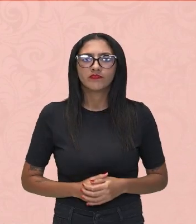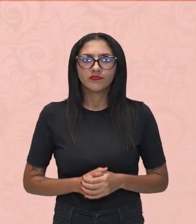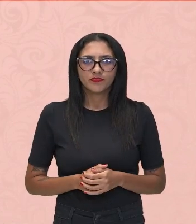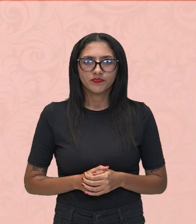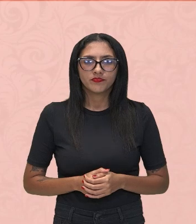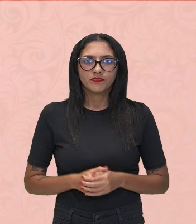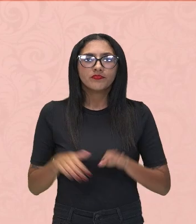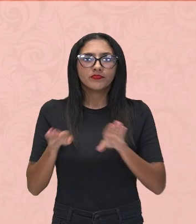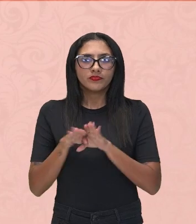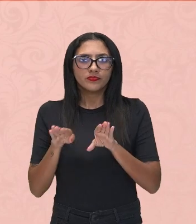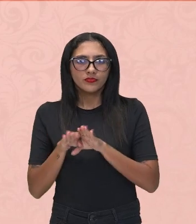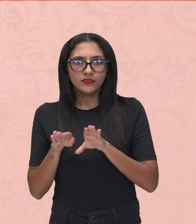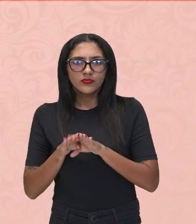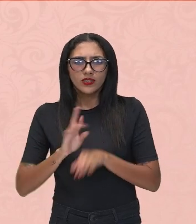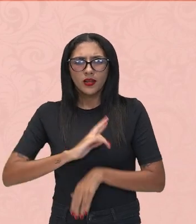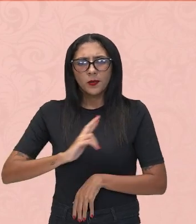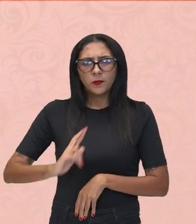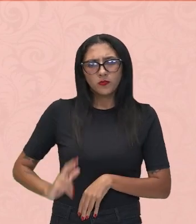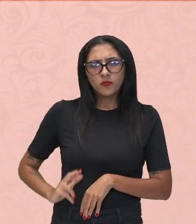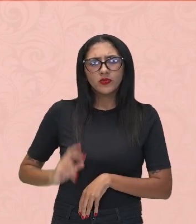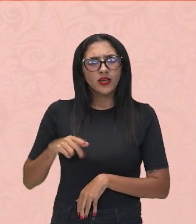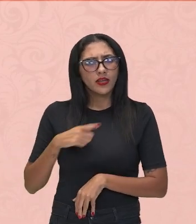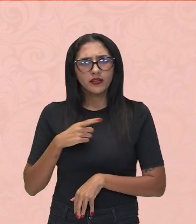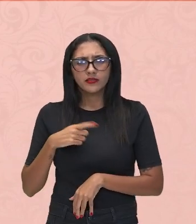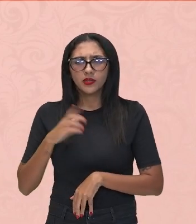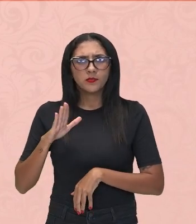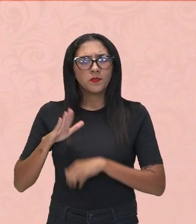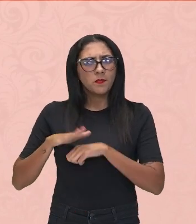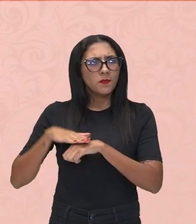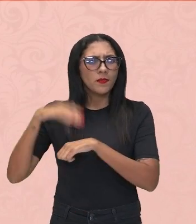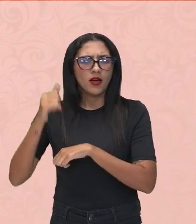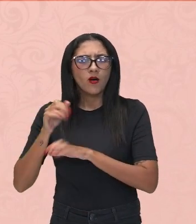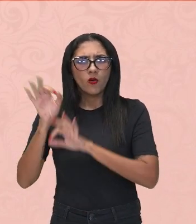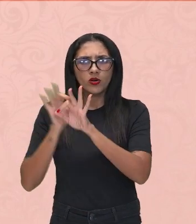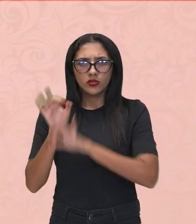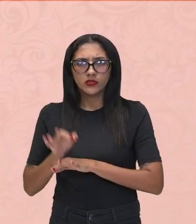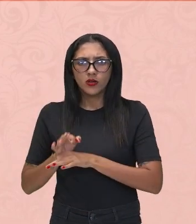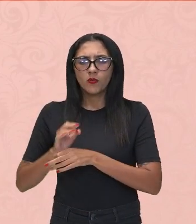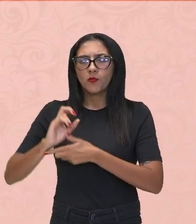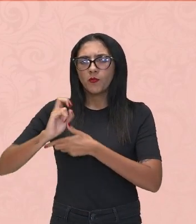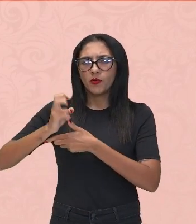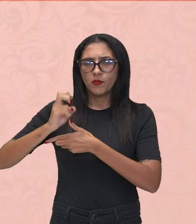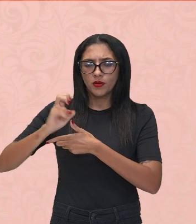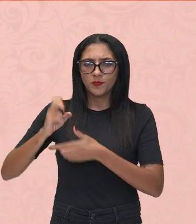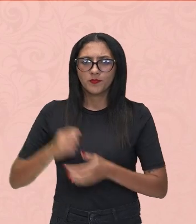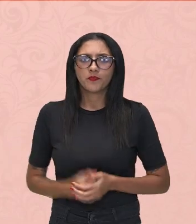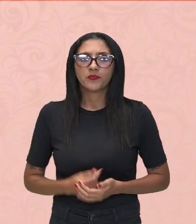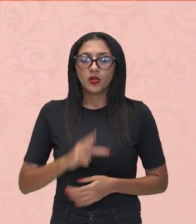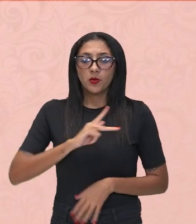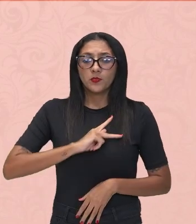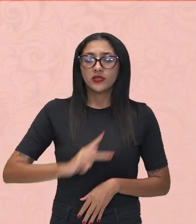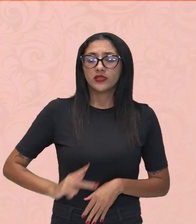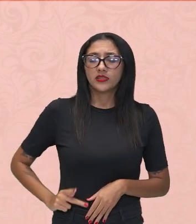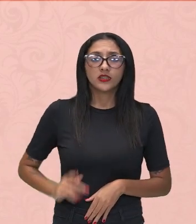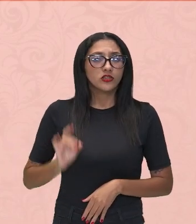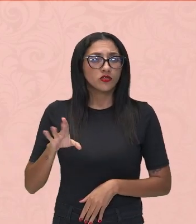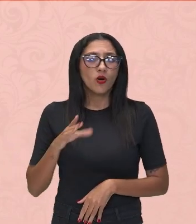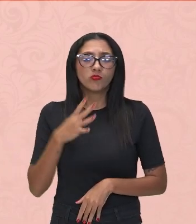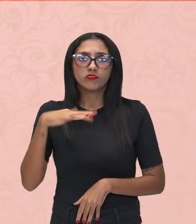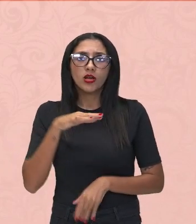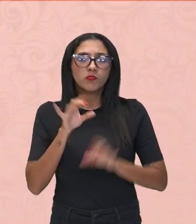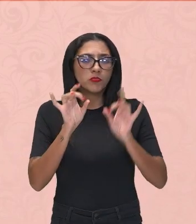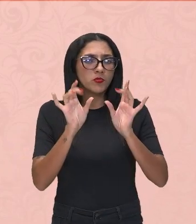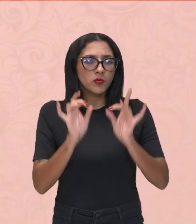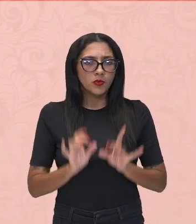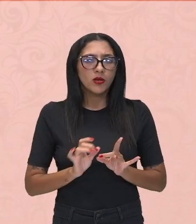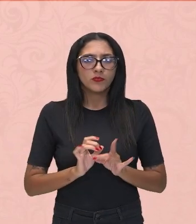o primeiro-ministro geralmente tem mais poder executivo, enquanto o presidente tem um papel mais cerimonial. Vamos a